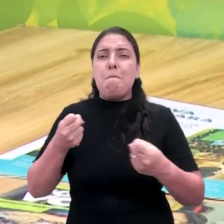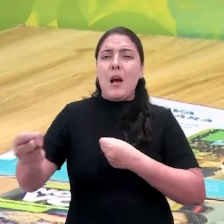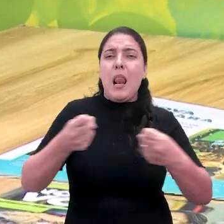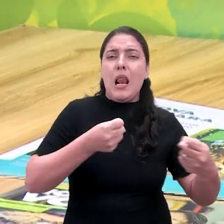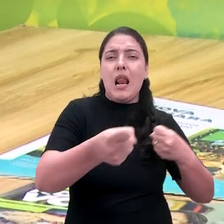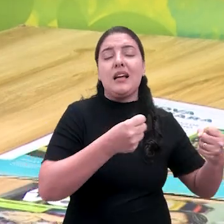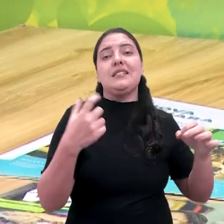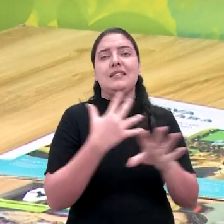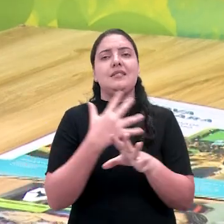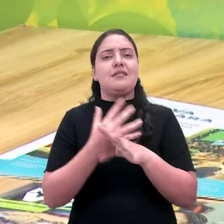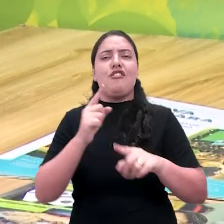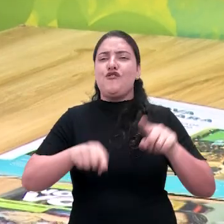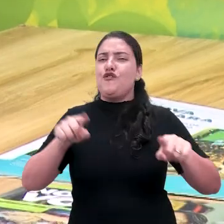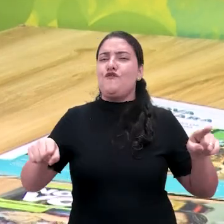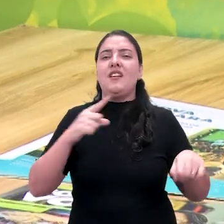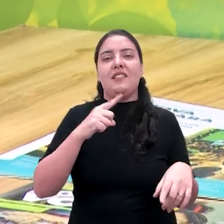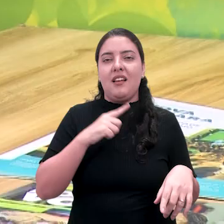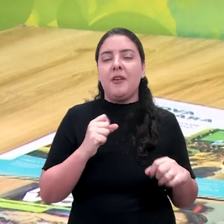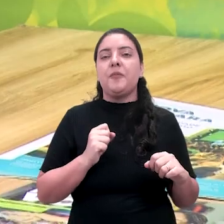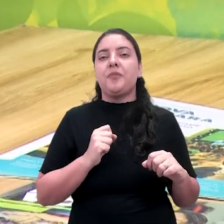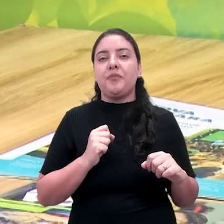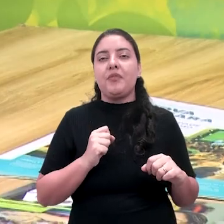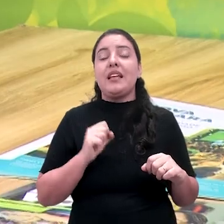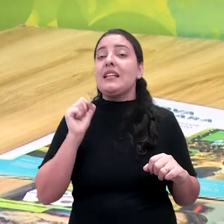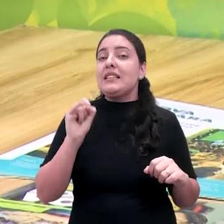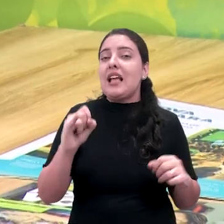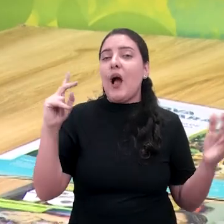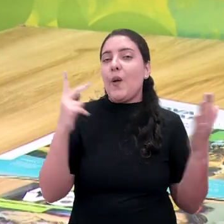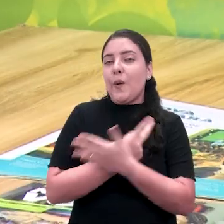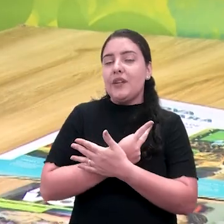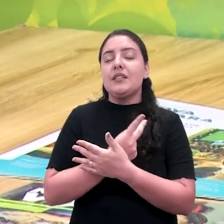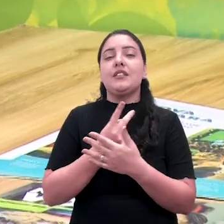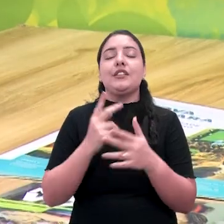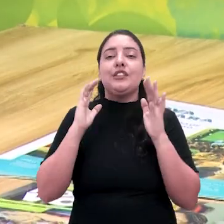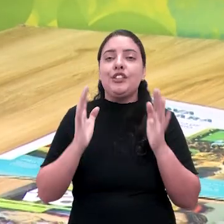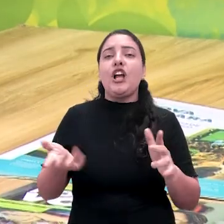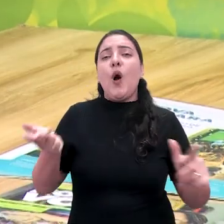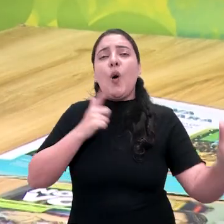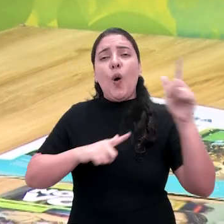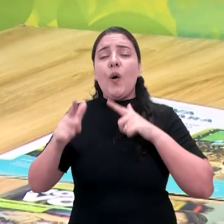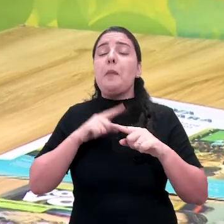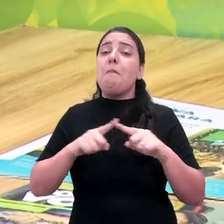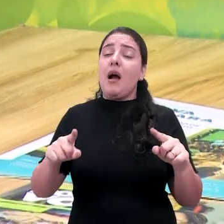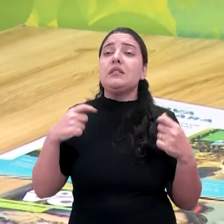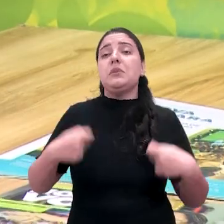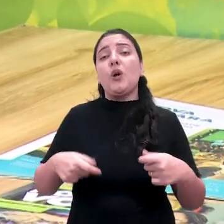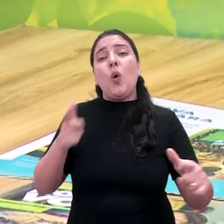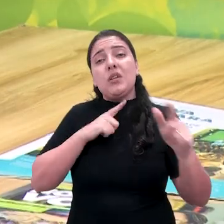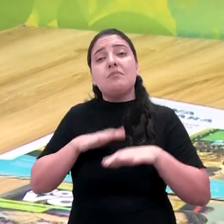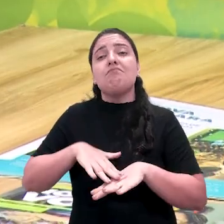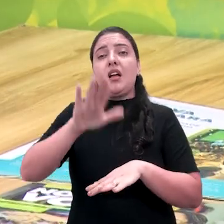que é diversa. É diversa, sempre e que, foi. mesmo já tendo muitas conquistas, a gente ainda tem muito para conquistar. É isso. E